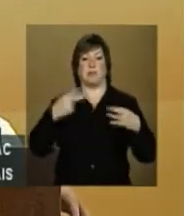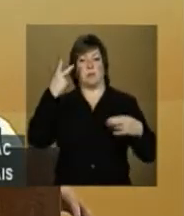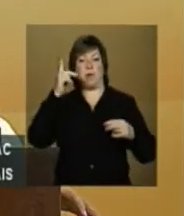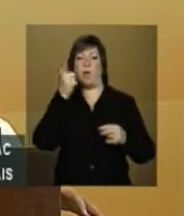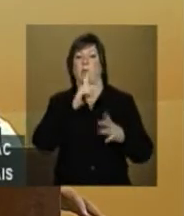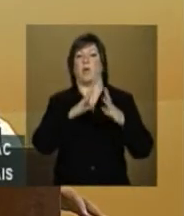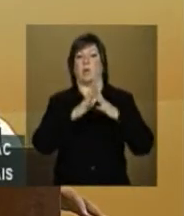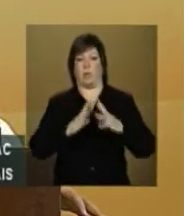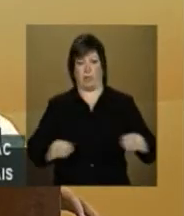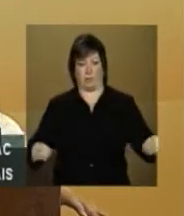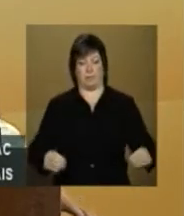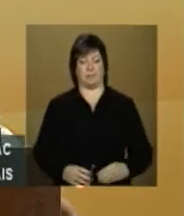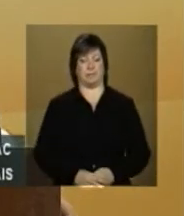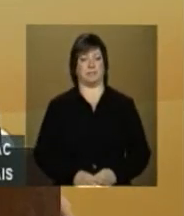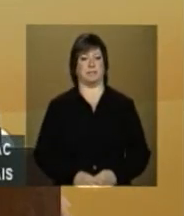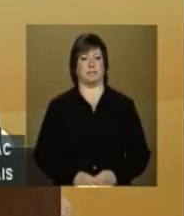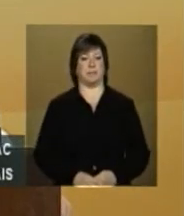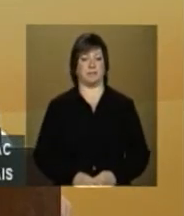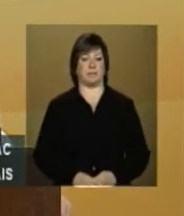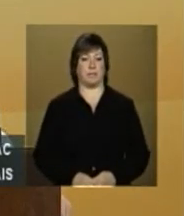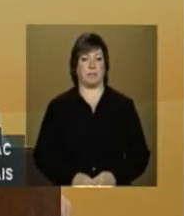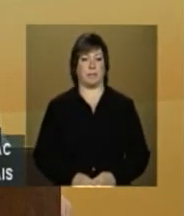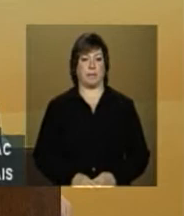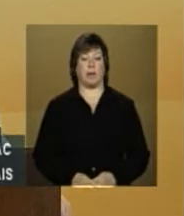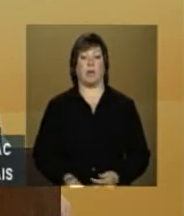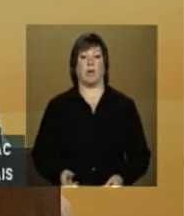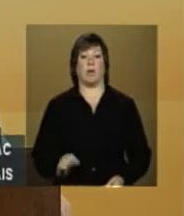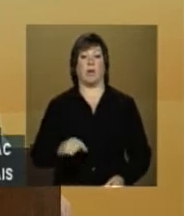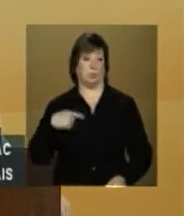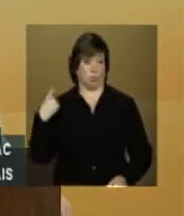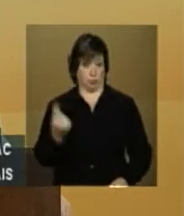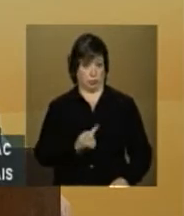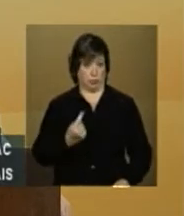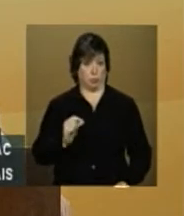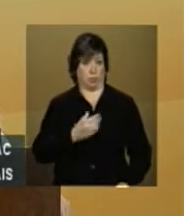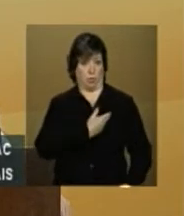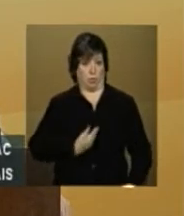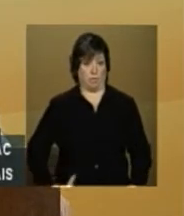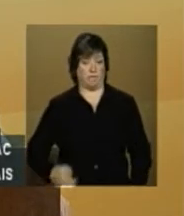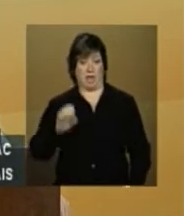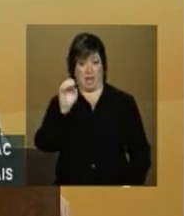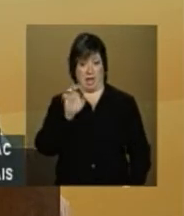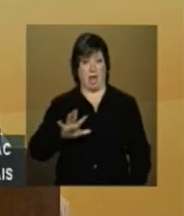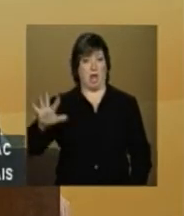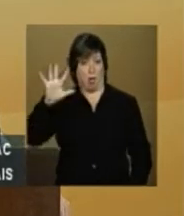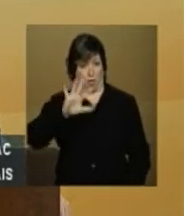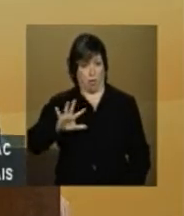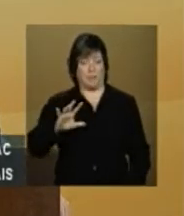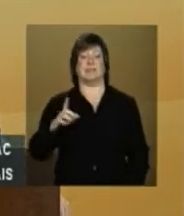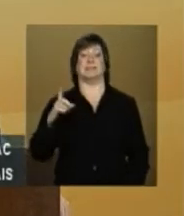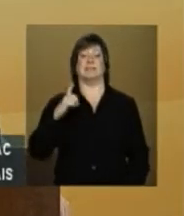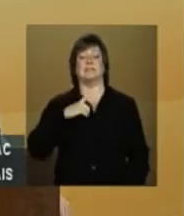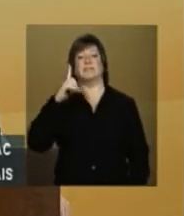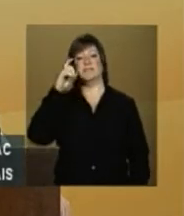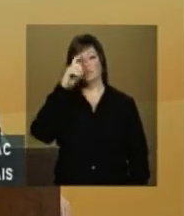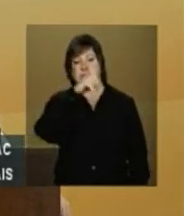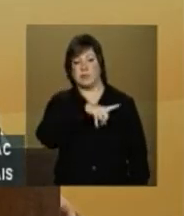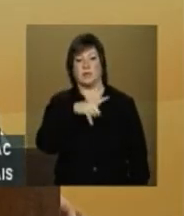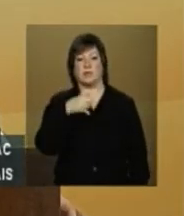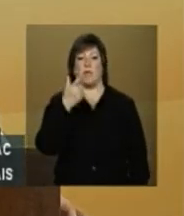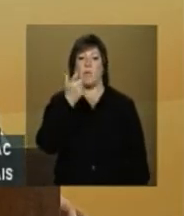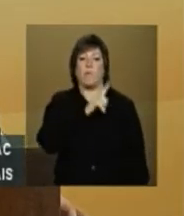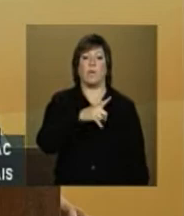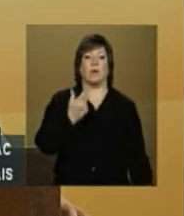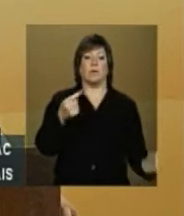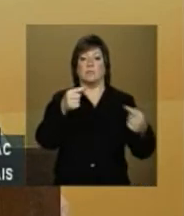ser solucionada. Os governos europeus têm encontrado dificuldades para obter um consenso